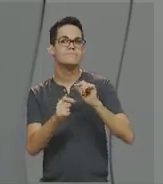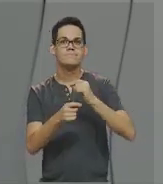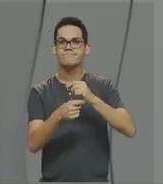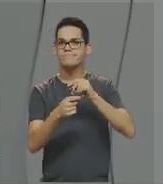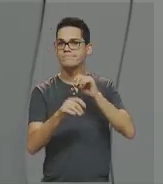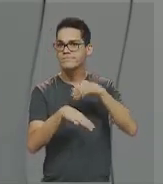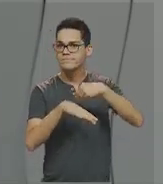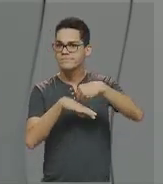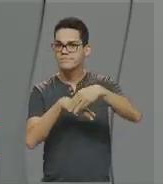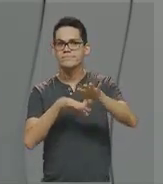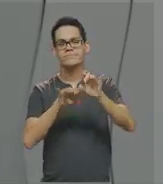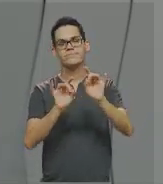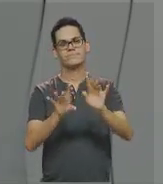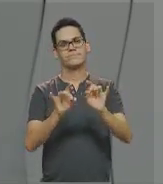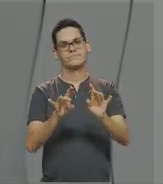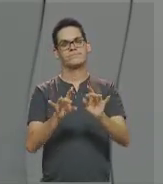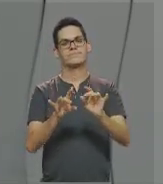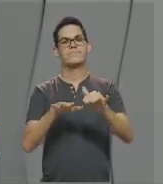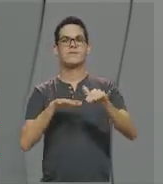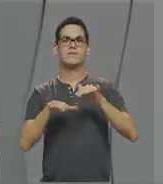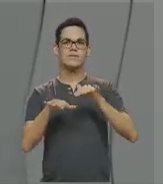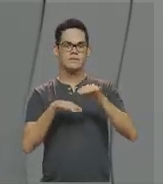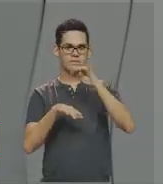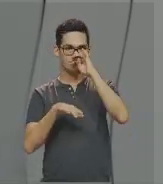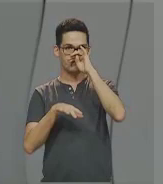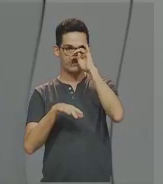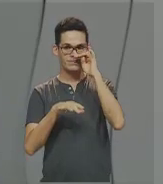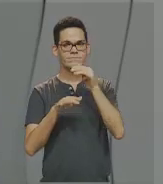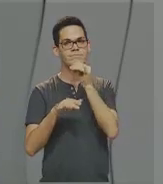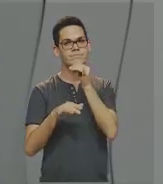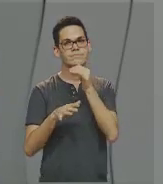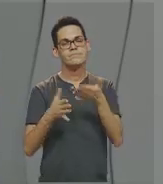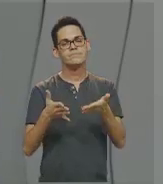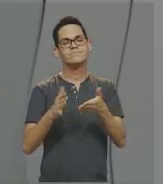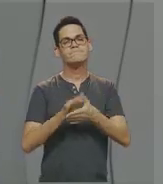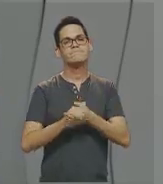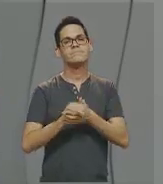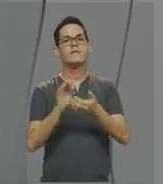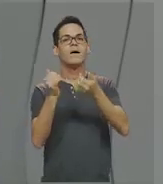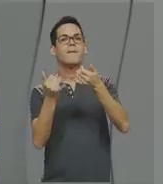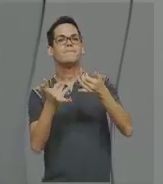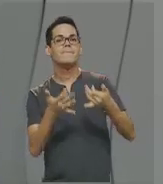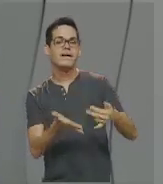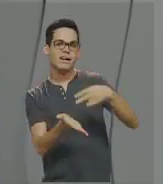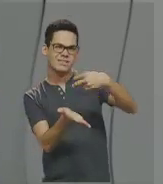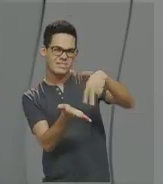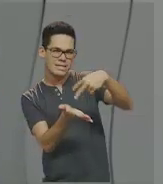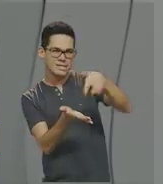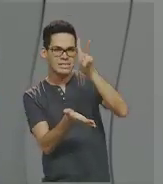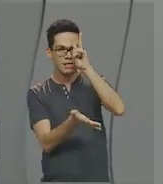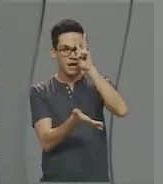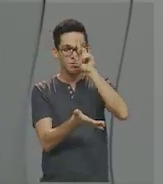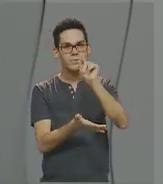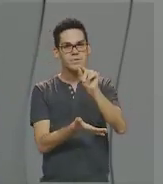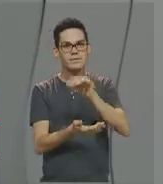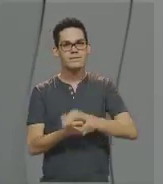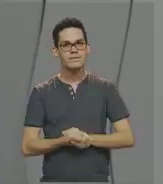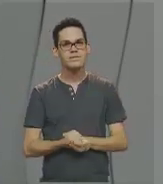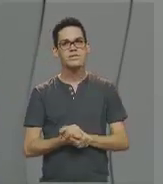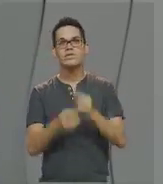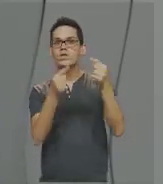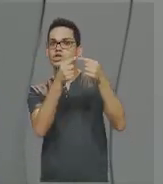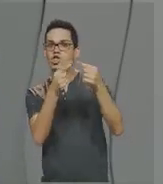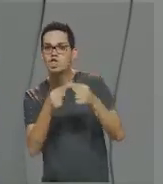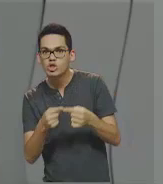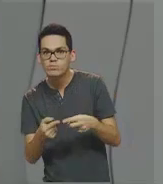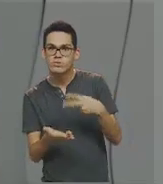ter uma finalidade dentro dos seus contextos, né? Então, muitas das vezes, quando a gente vai falar de dança, a gente sempre se lembra dos tipos